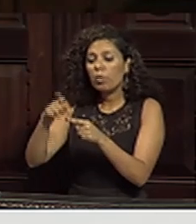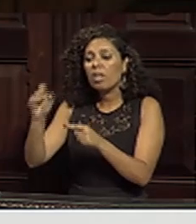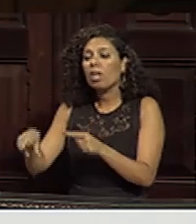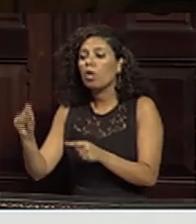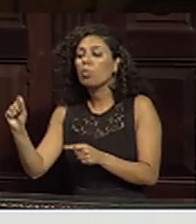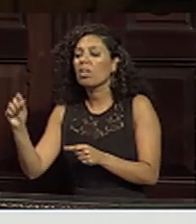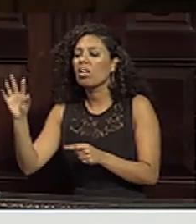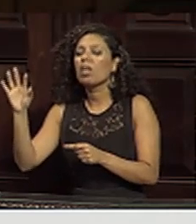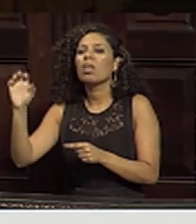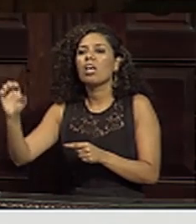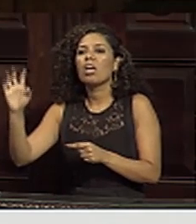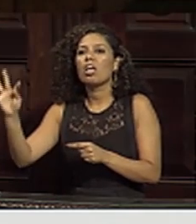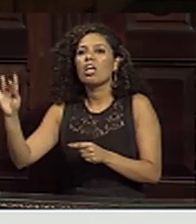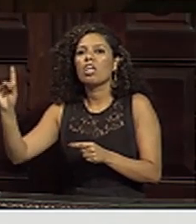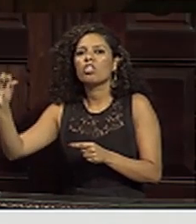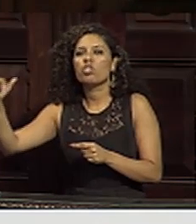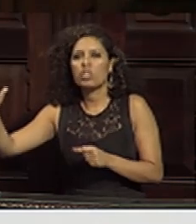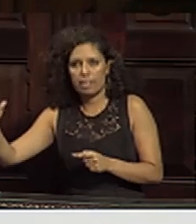da história.